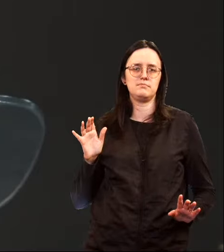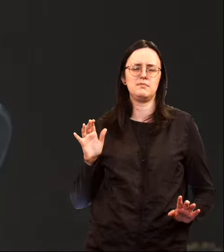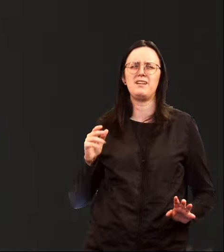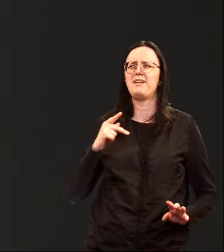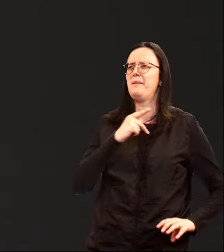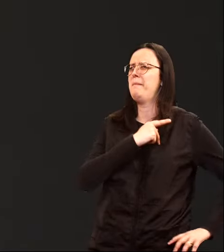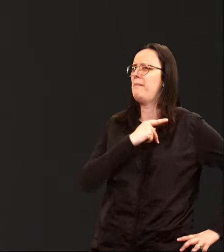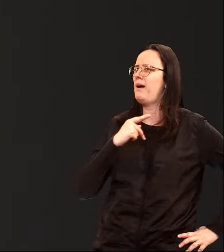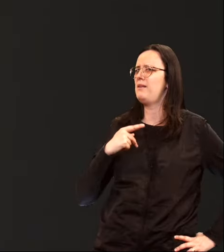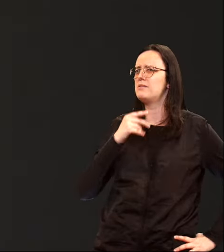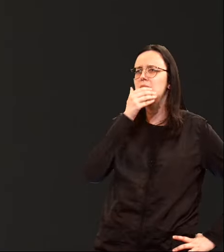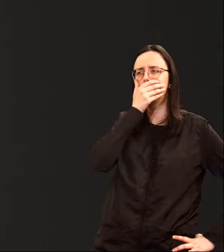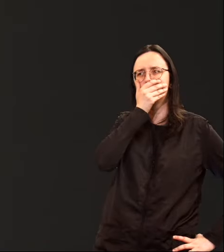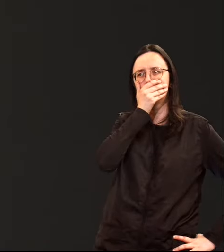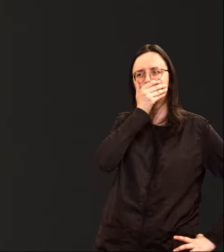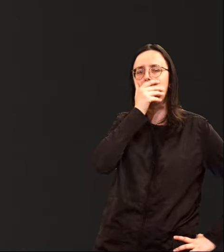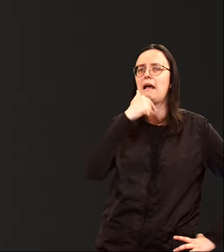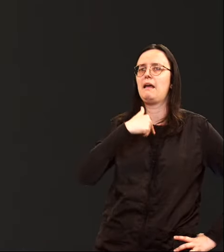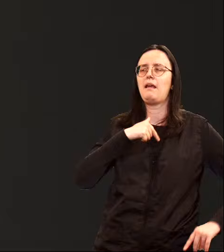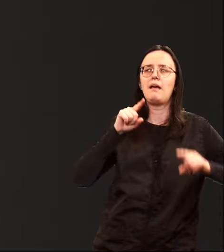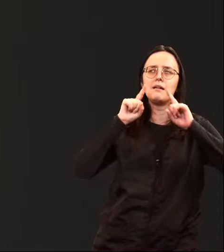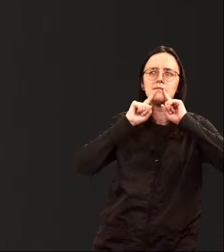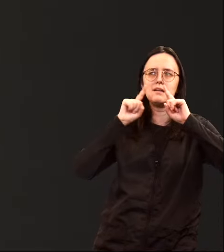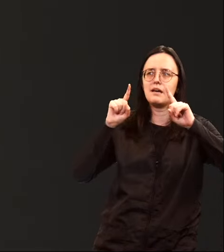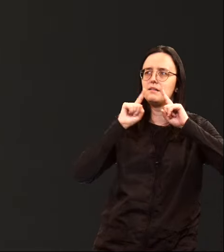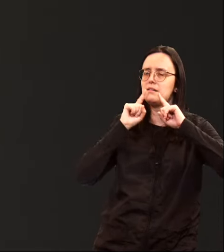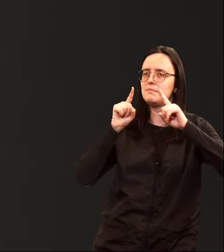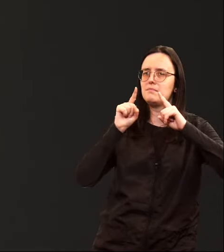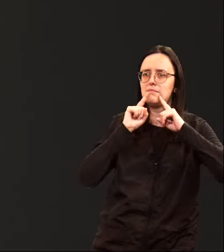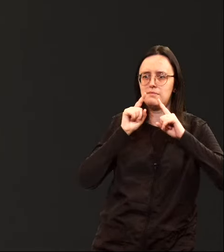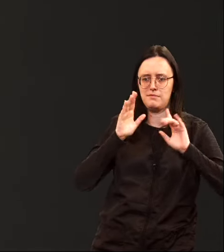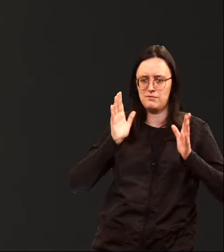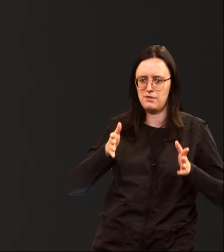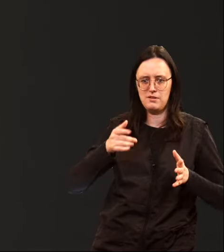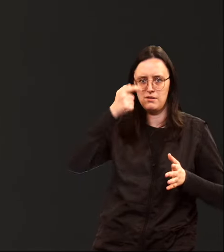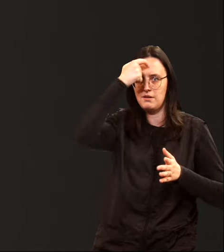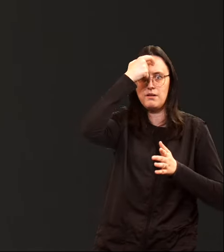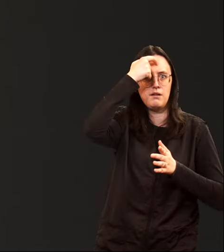Pastor, eu sou um reclamão automatizado.